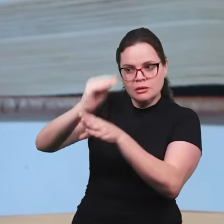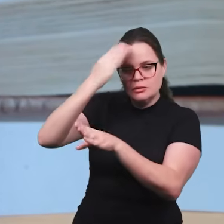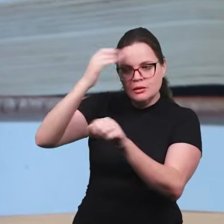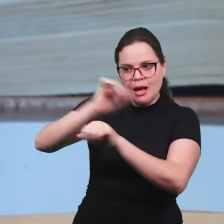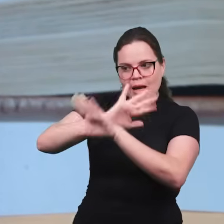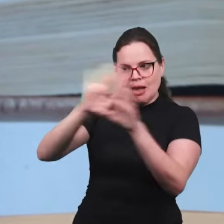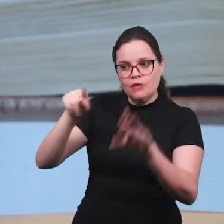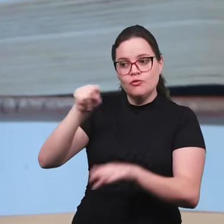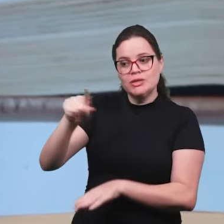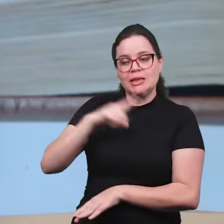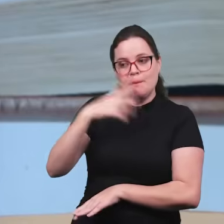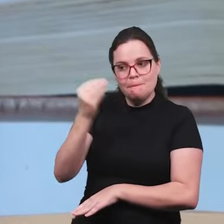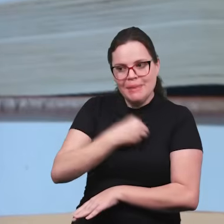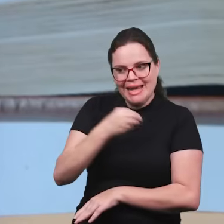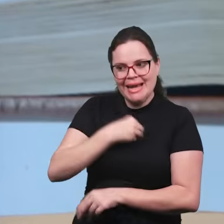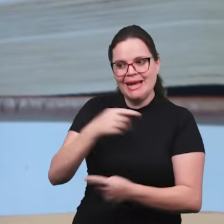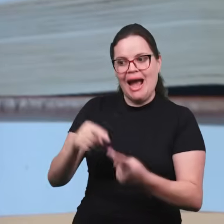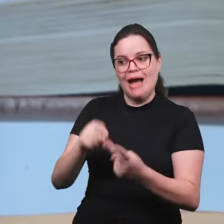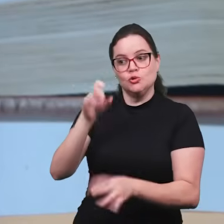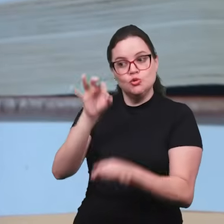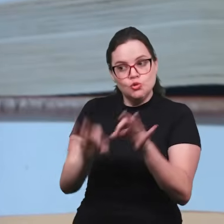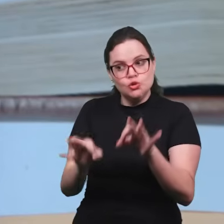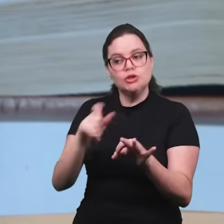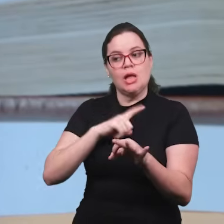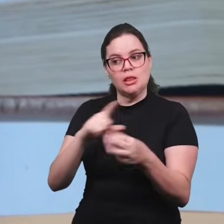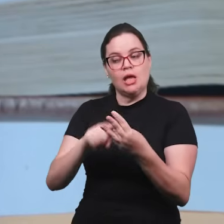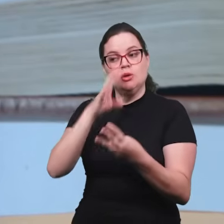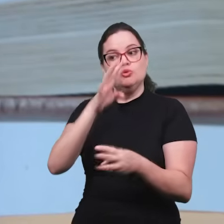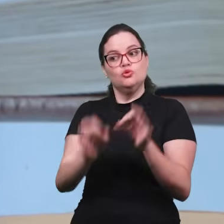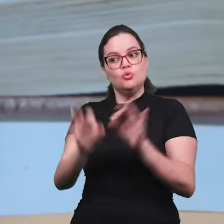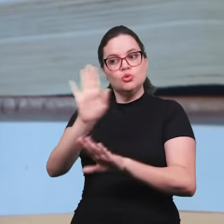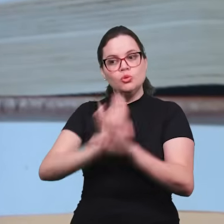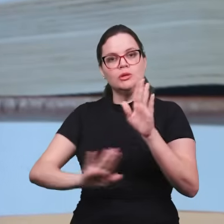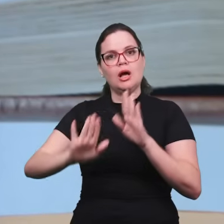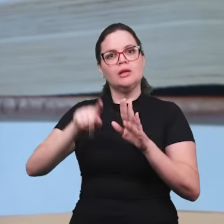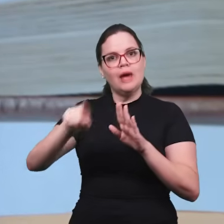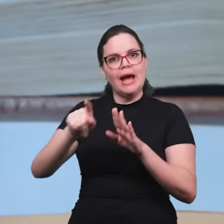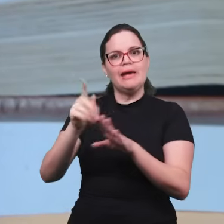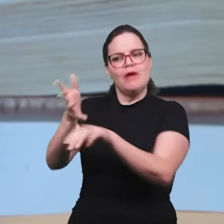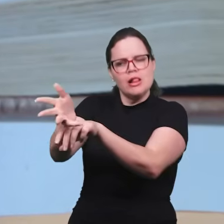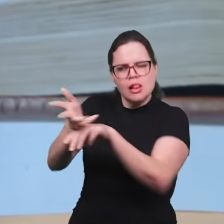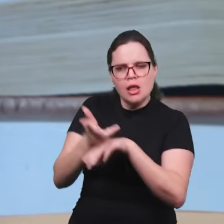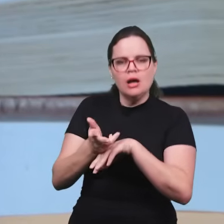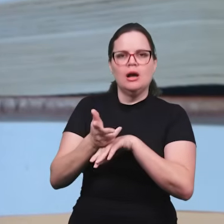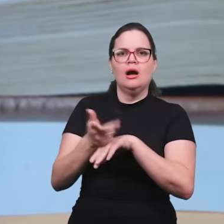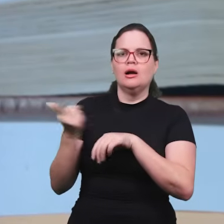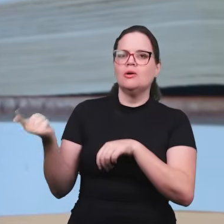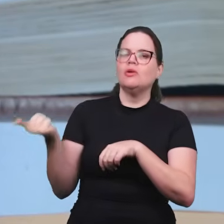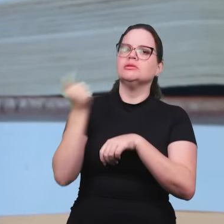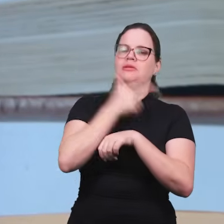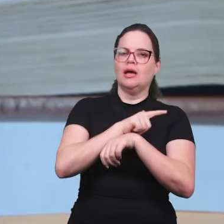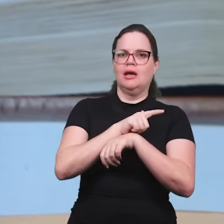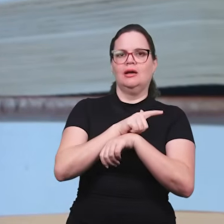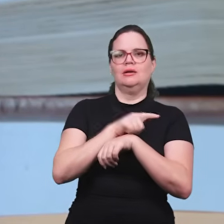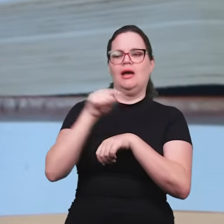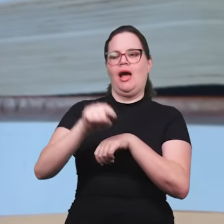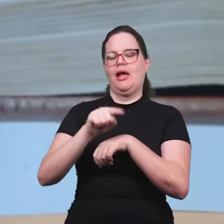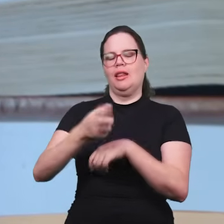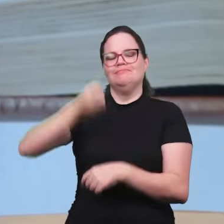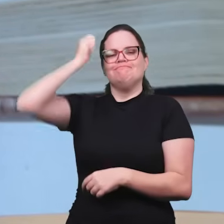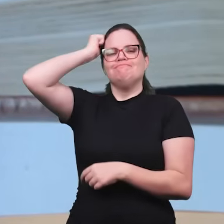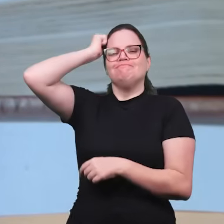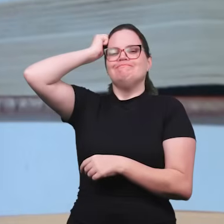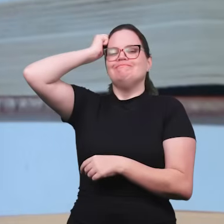da justiça e do juízo. A partir do momento que o Espírito Santo entra e convence, ele traz esse convencimento, aí